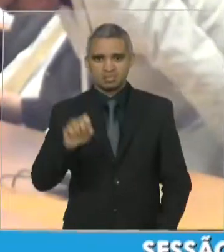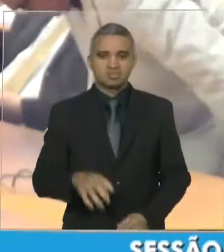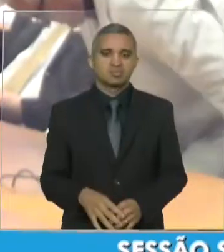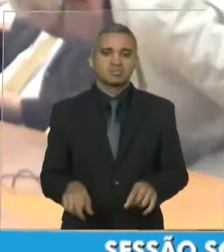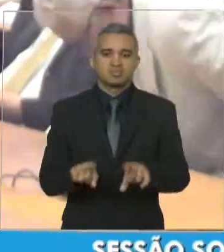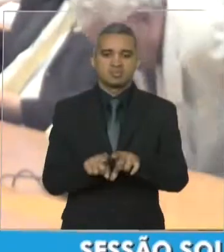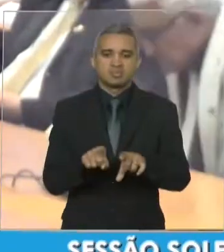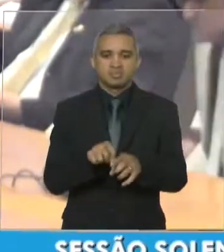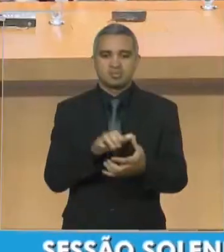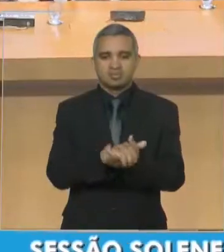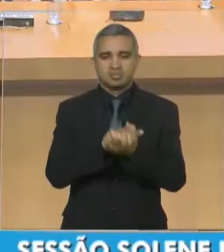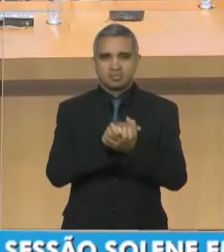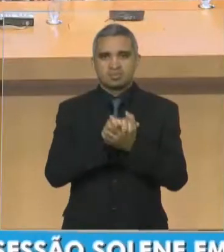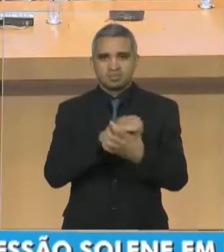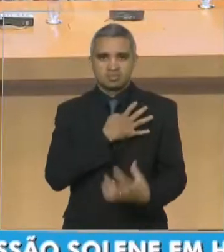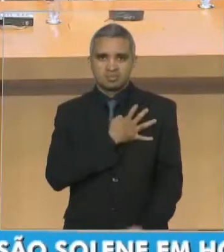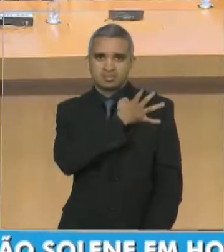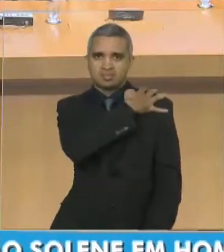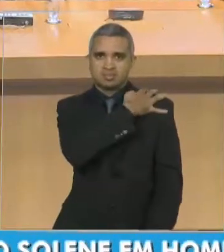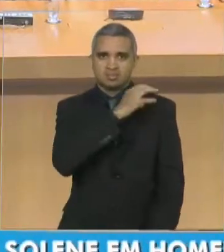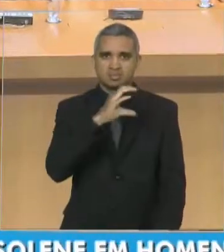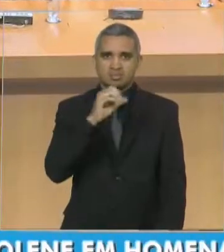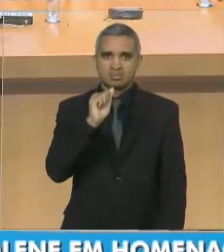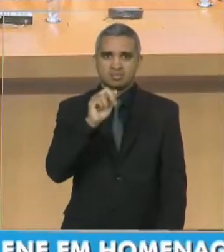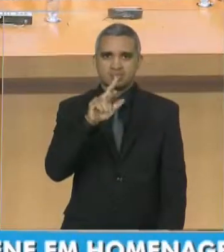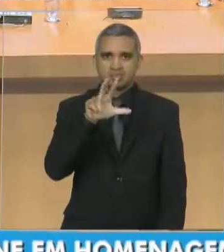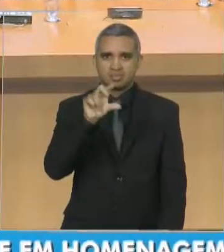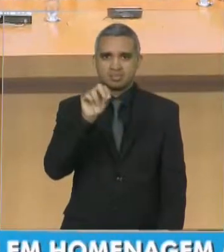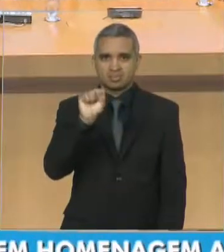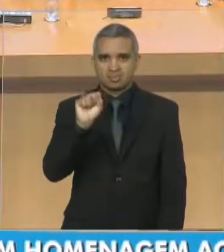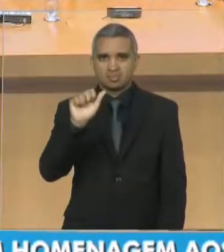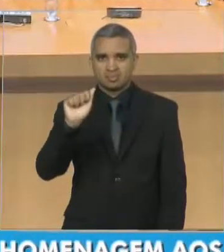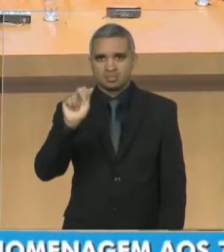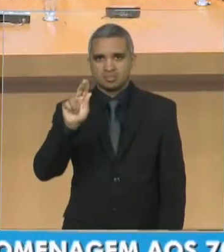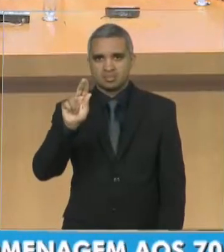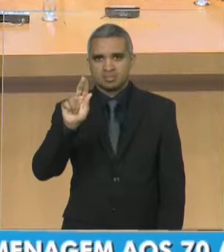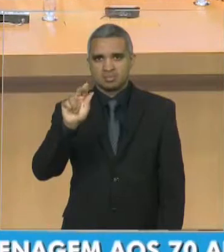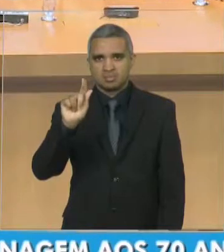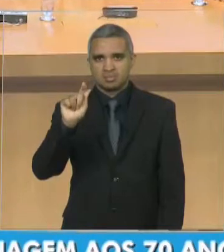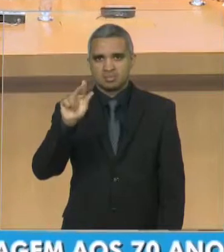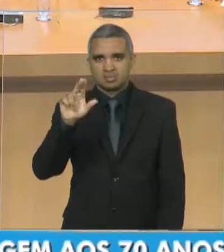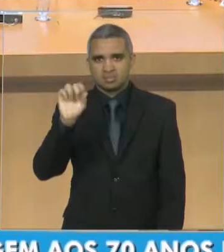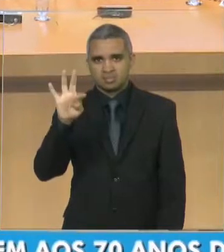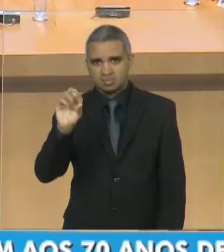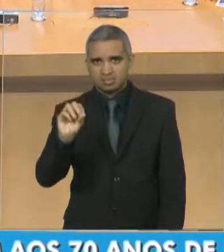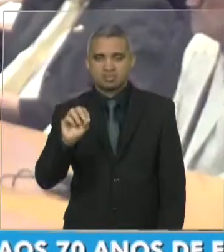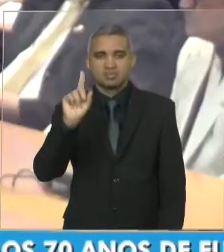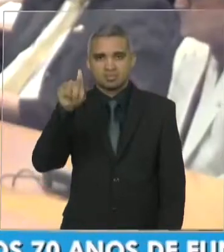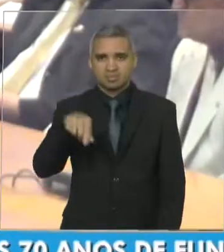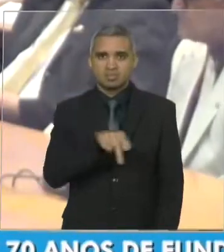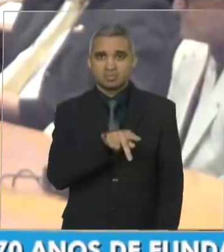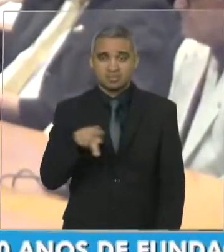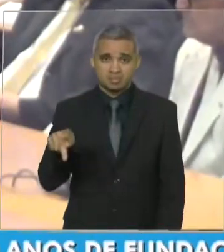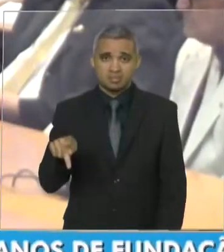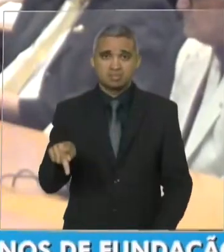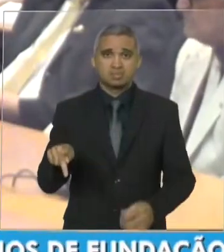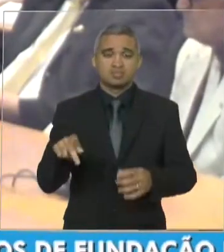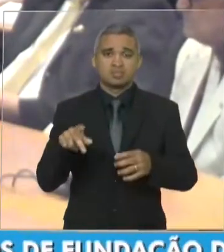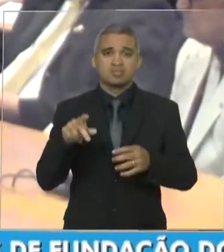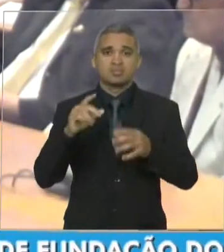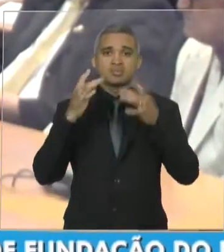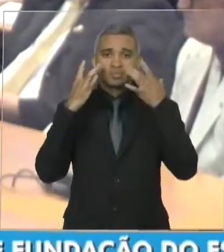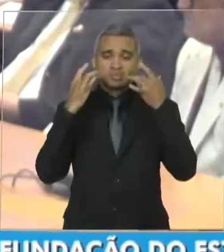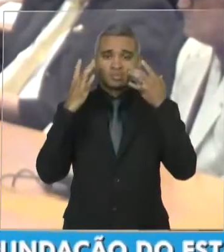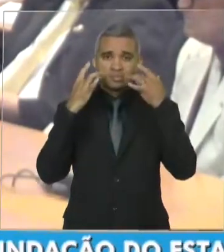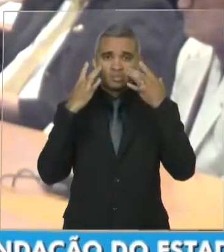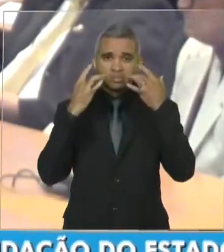Carlos Augusto Furtado, que é o presidente da Academia de Ciências e Letras e Artes da Polícia Militar do Maranhão.